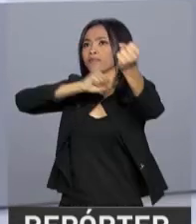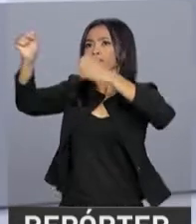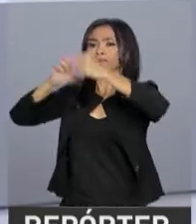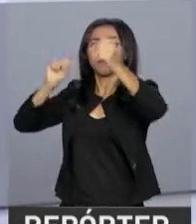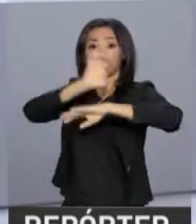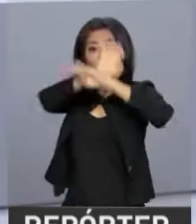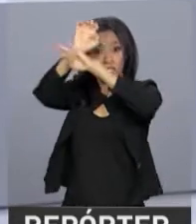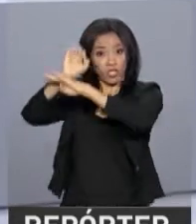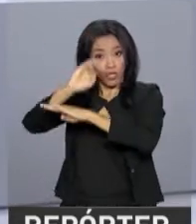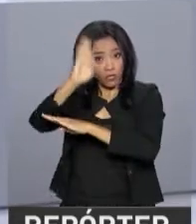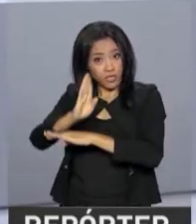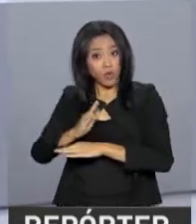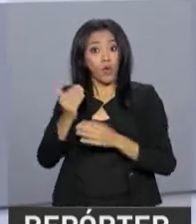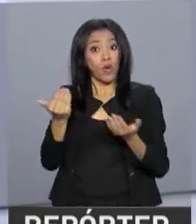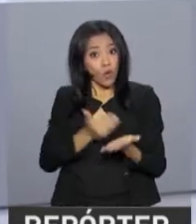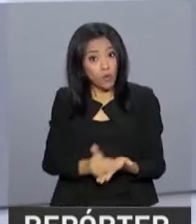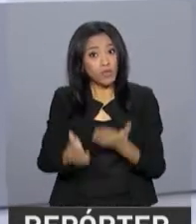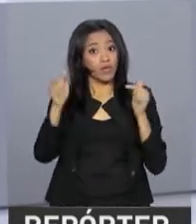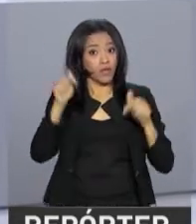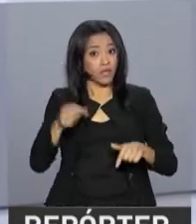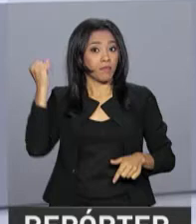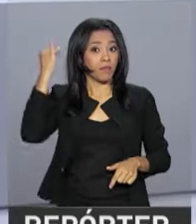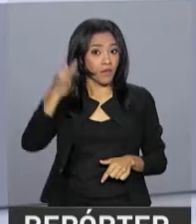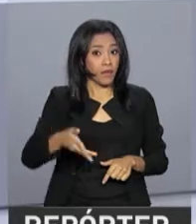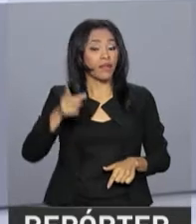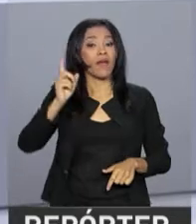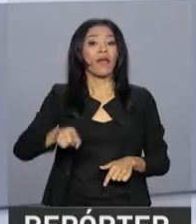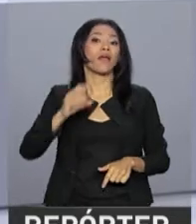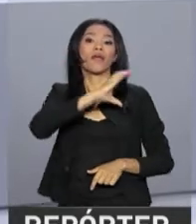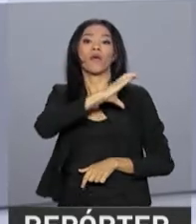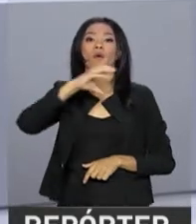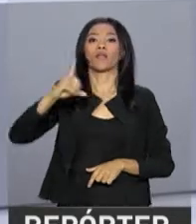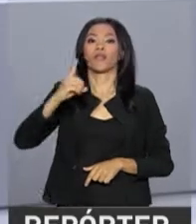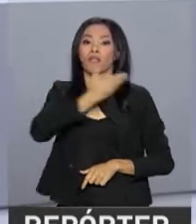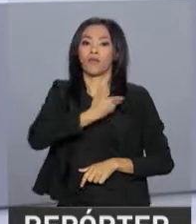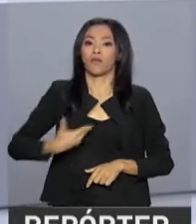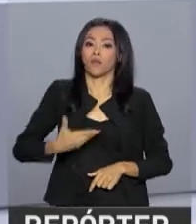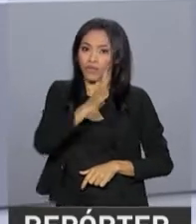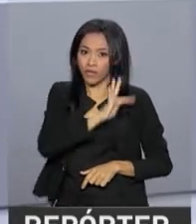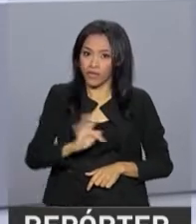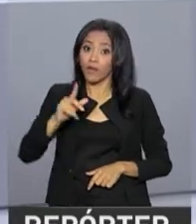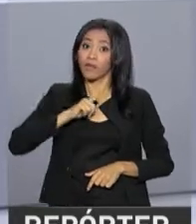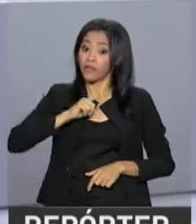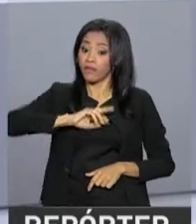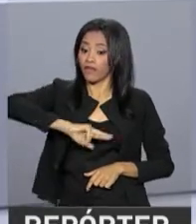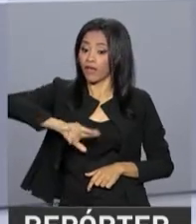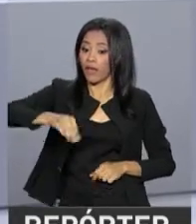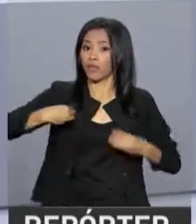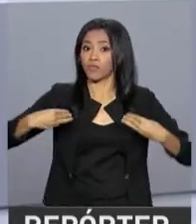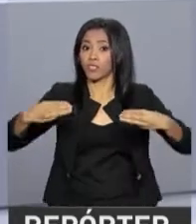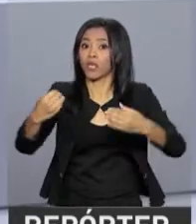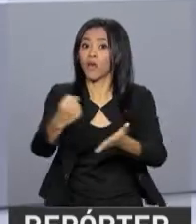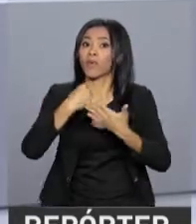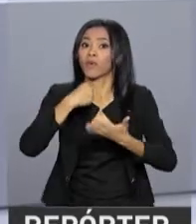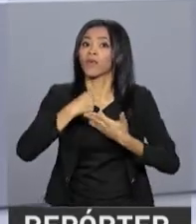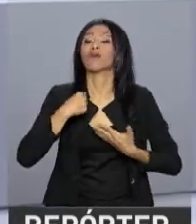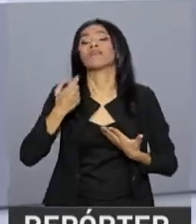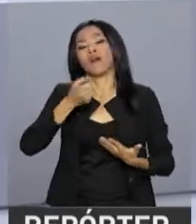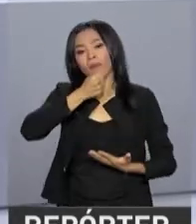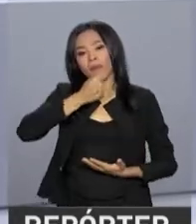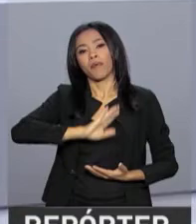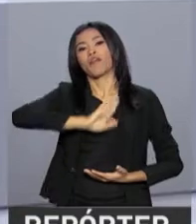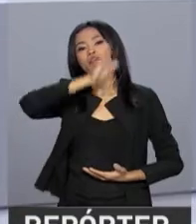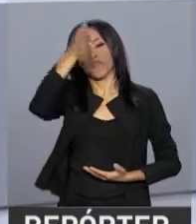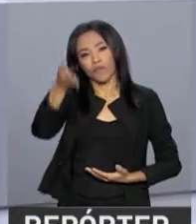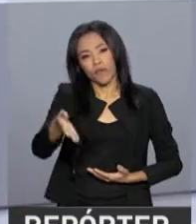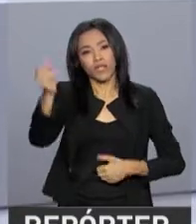nessa madrugada. A ação é coordenada pelo governo federal e envolve vários ministérios. A repórter Luana Karen está em Boa Vista,